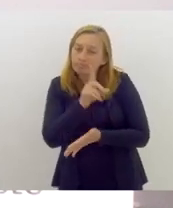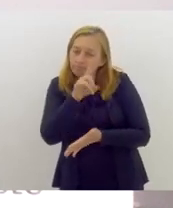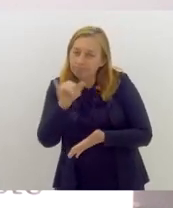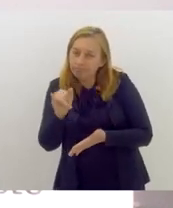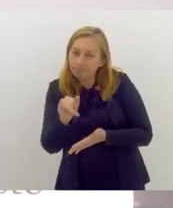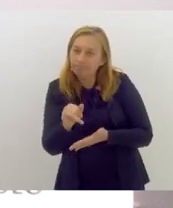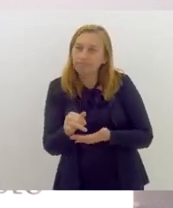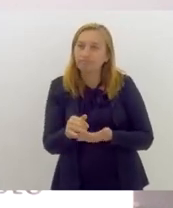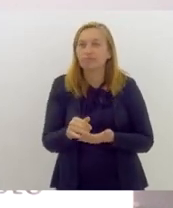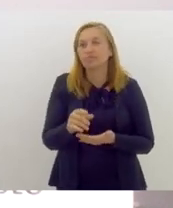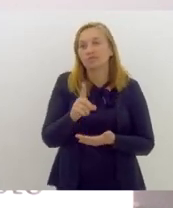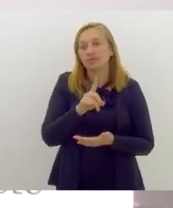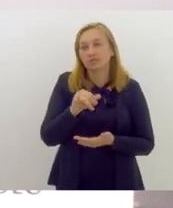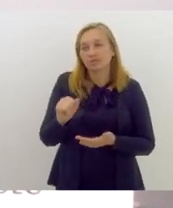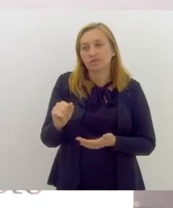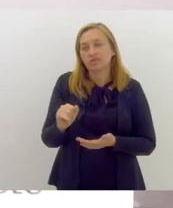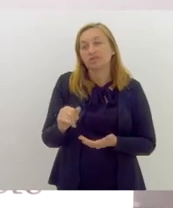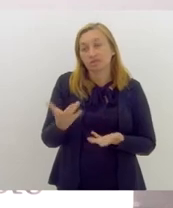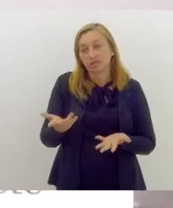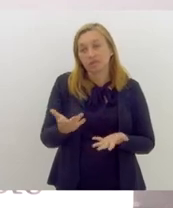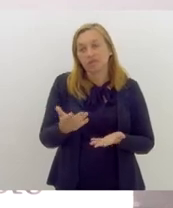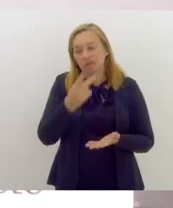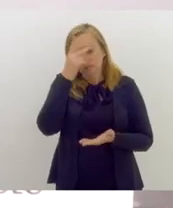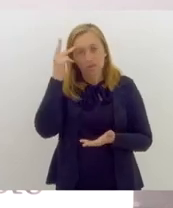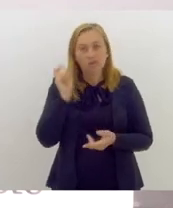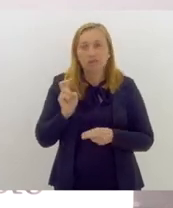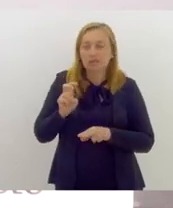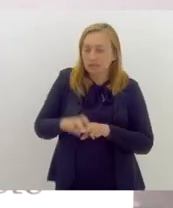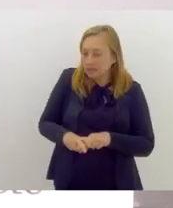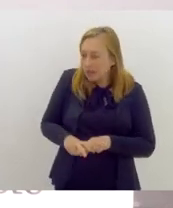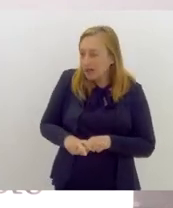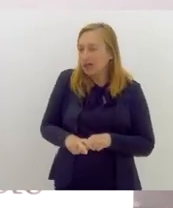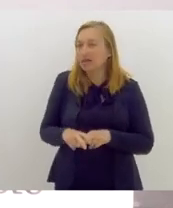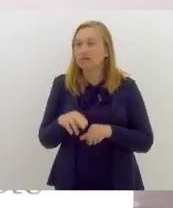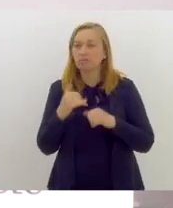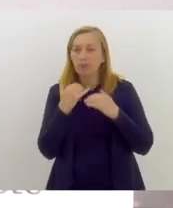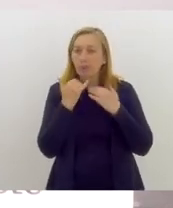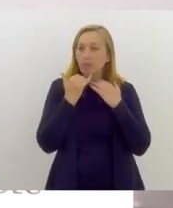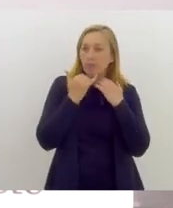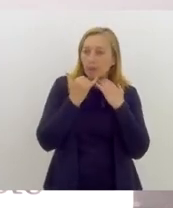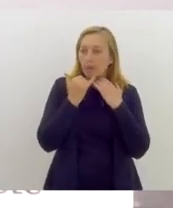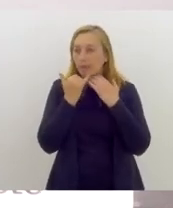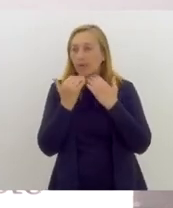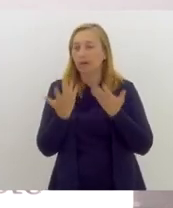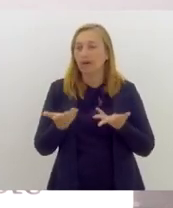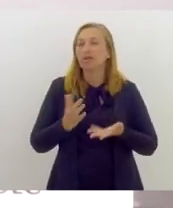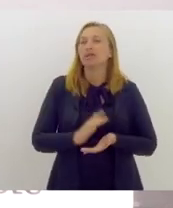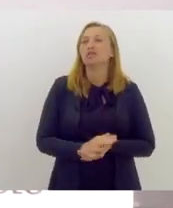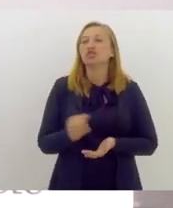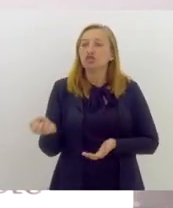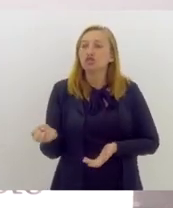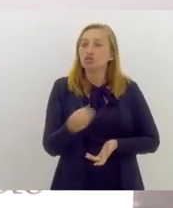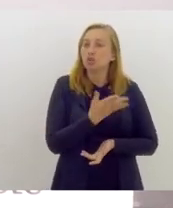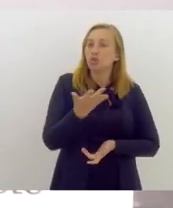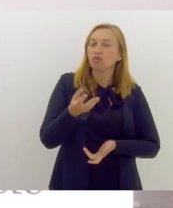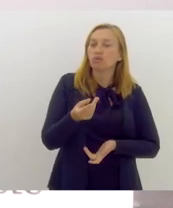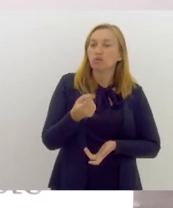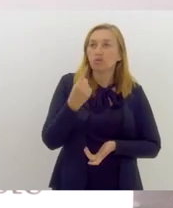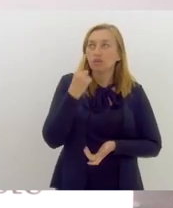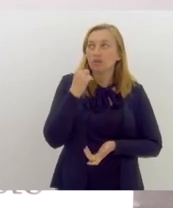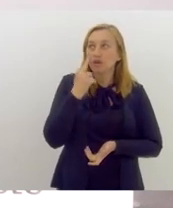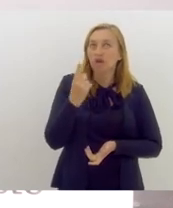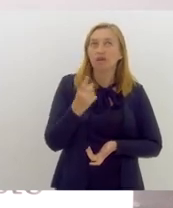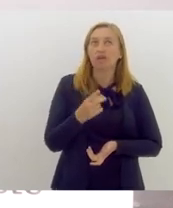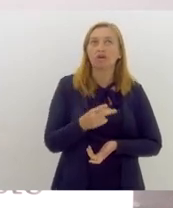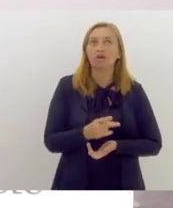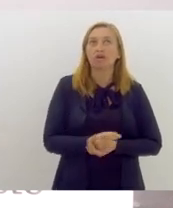pelo menos passar o dia dos Reis né para as pessoas sentarem nas cadeiras e novamente tentar aí o